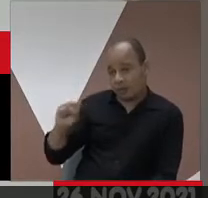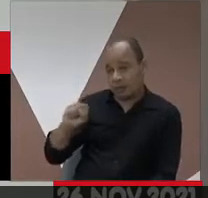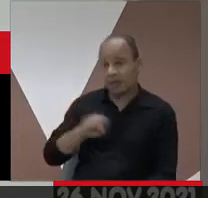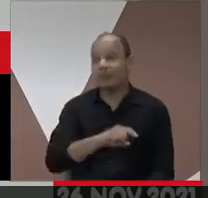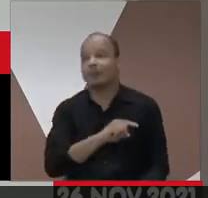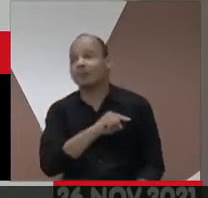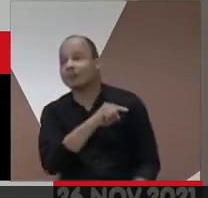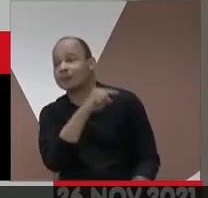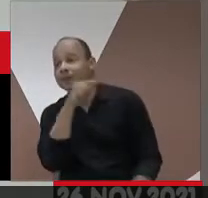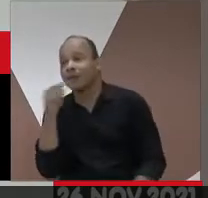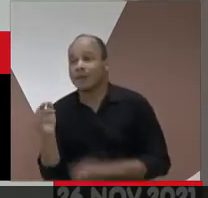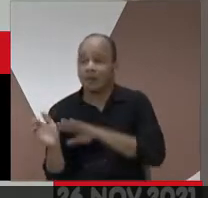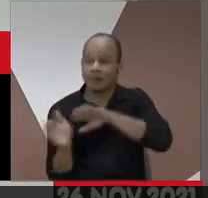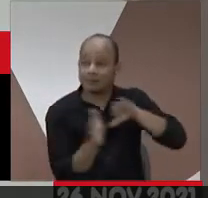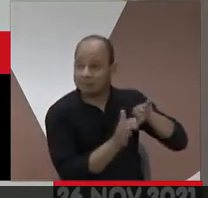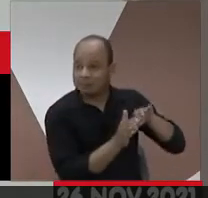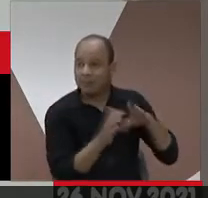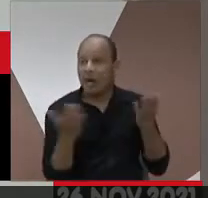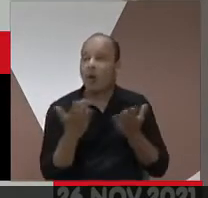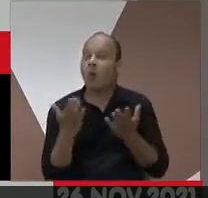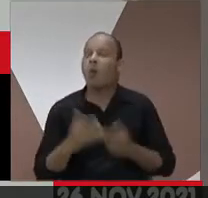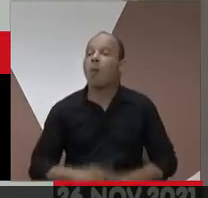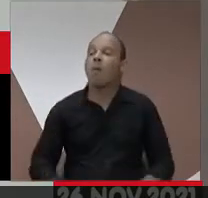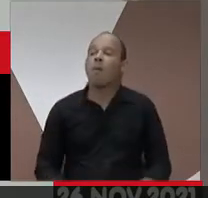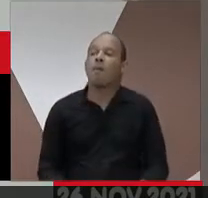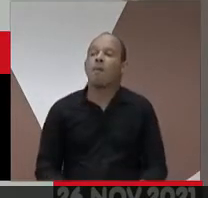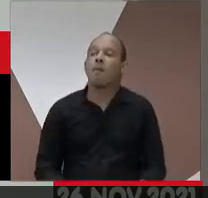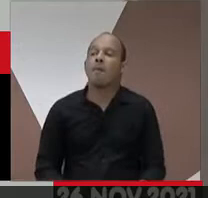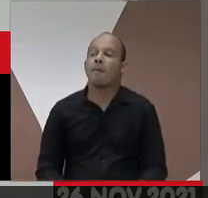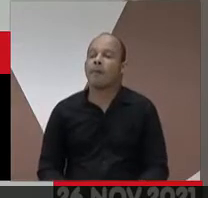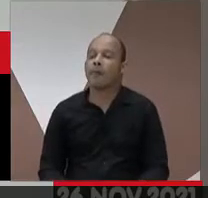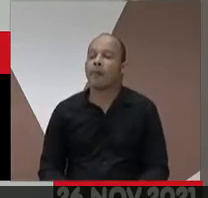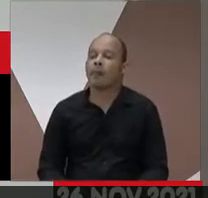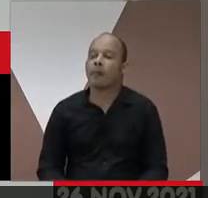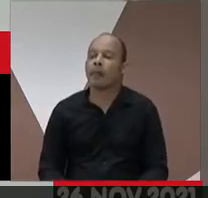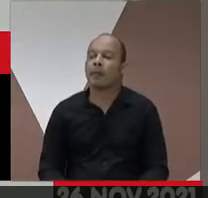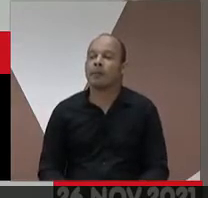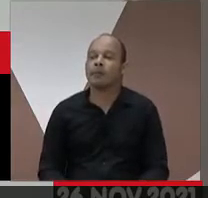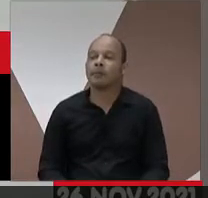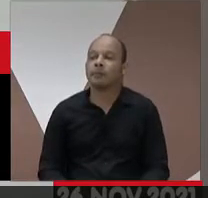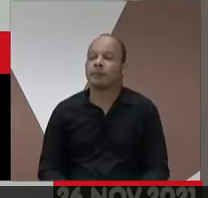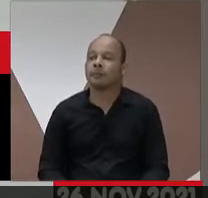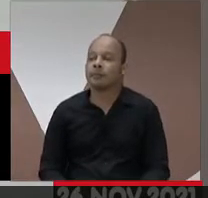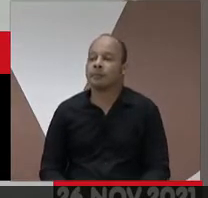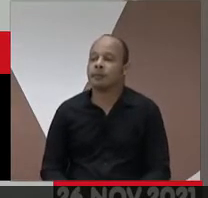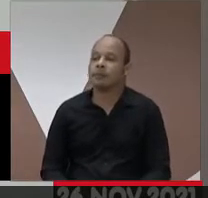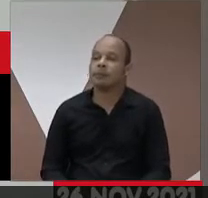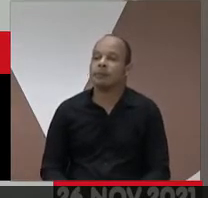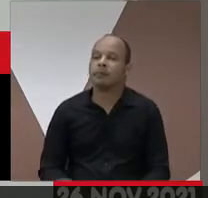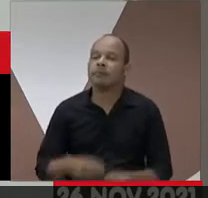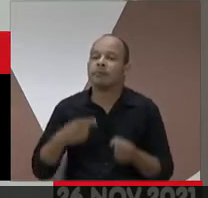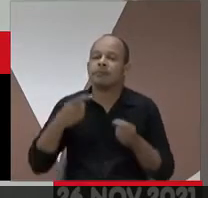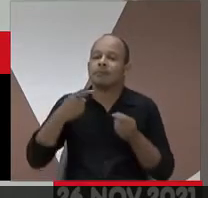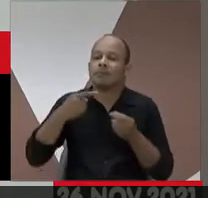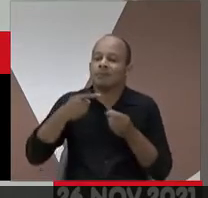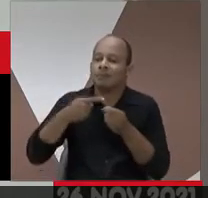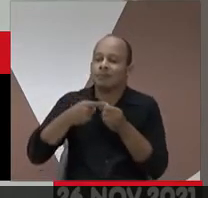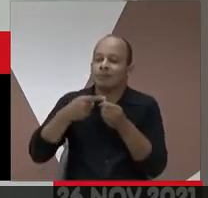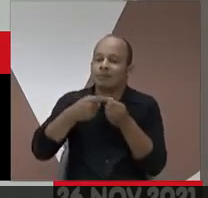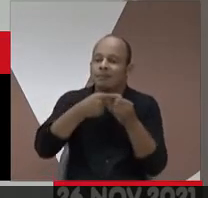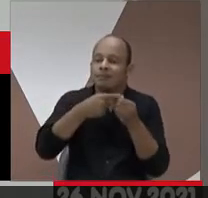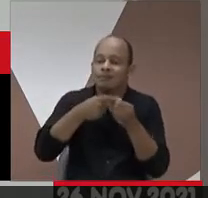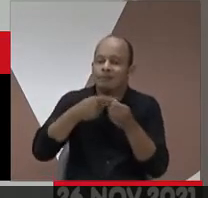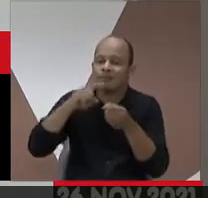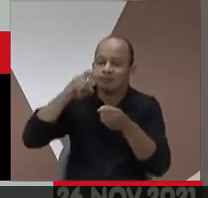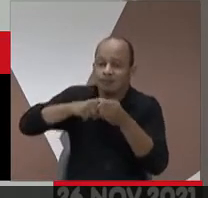a palavra a 11 inscritos, para que também possam ser ouvidos. Um prazo de 5 minutos. Vamos ouvir a